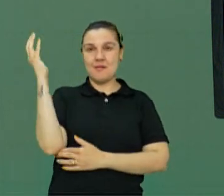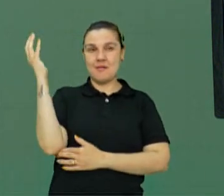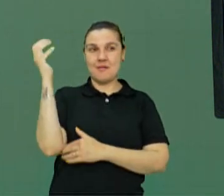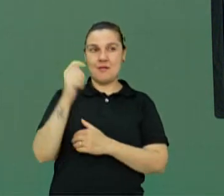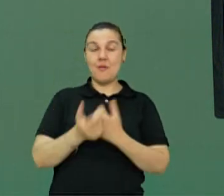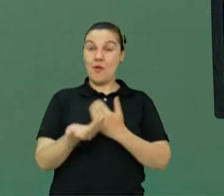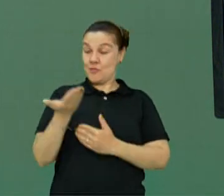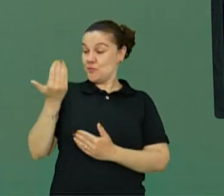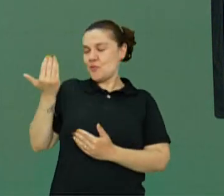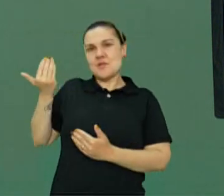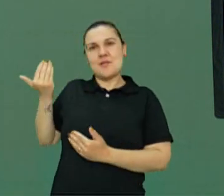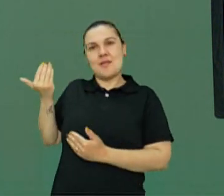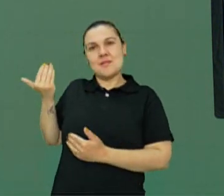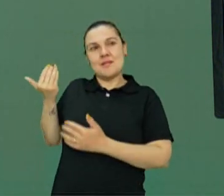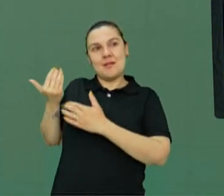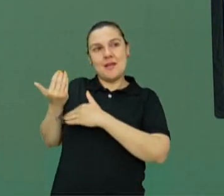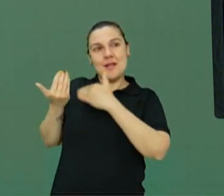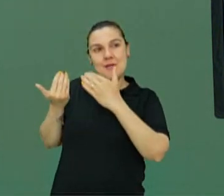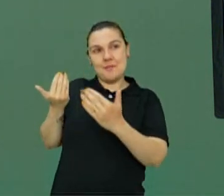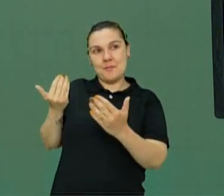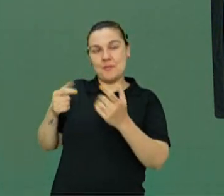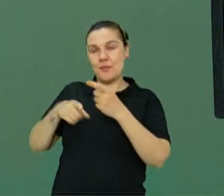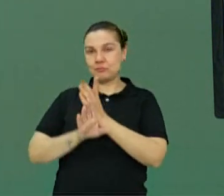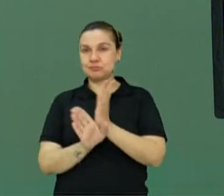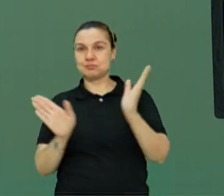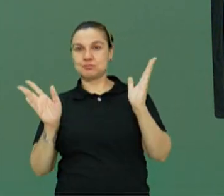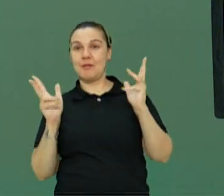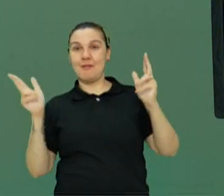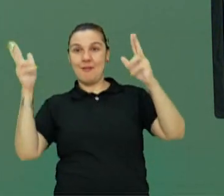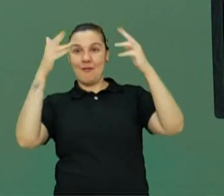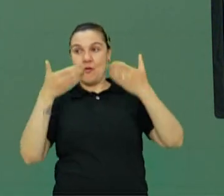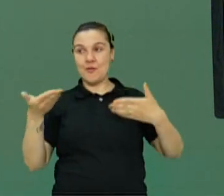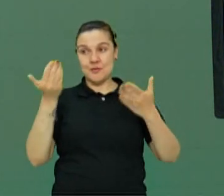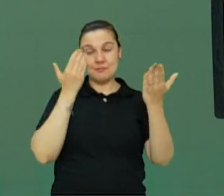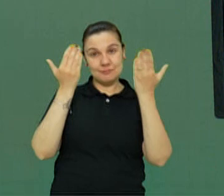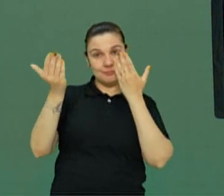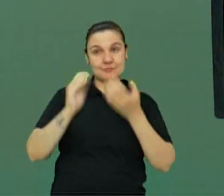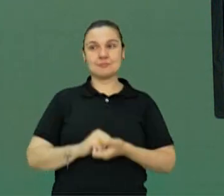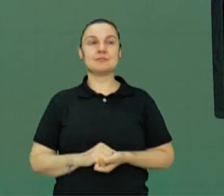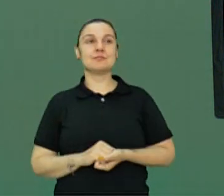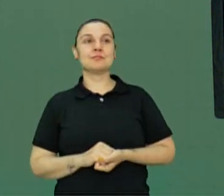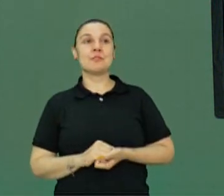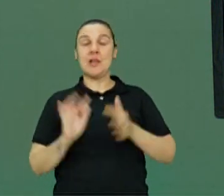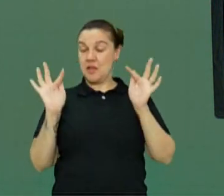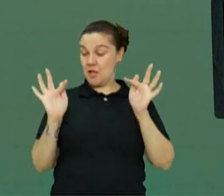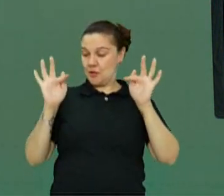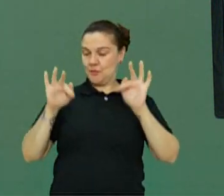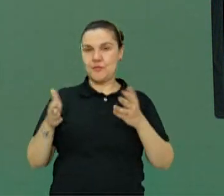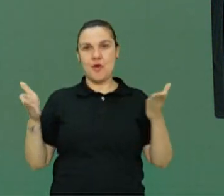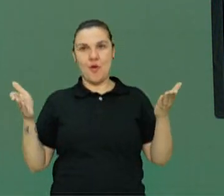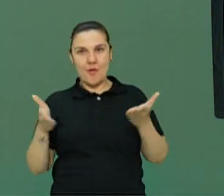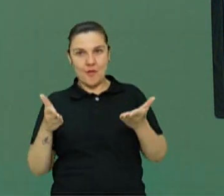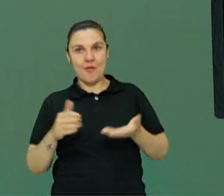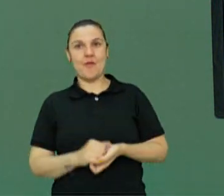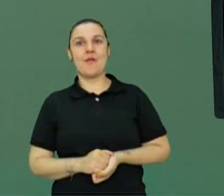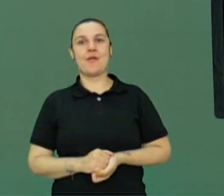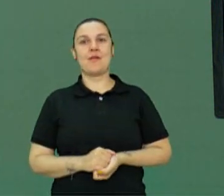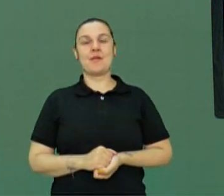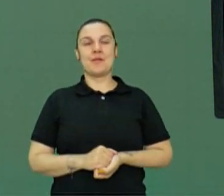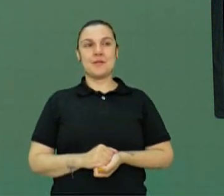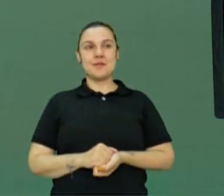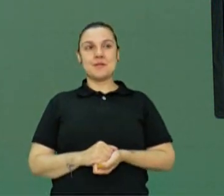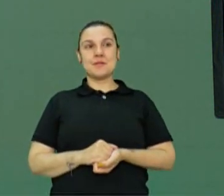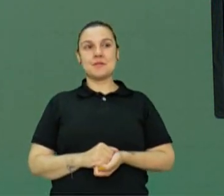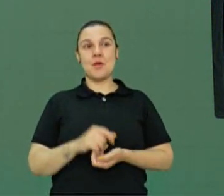mostro o ancestral que é comum aos seres que nós estamos analisando, lá no final os descendentes desse